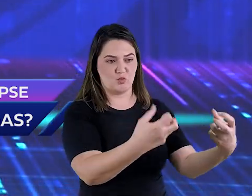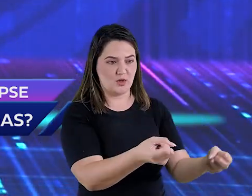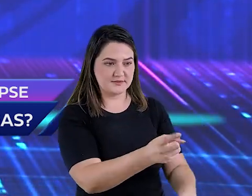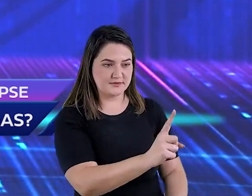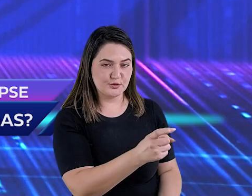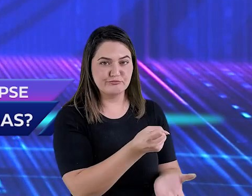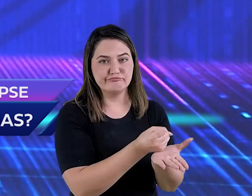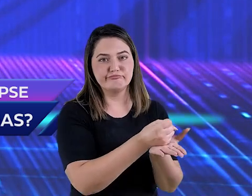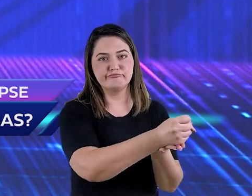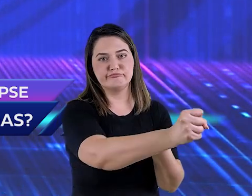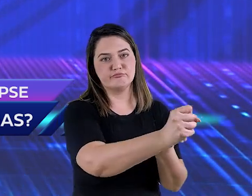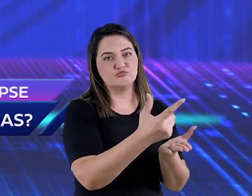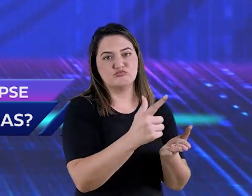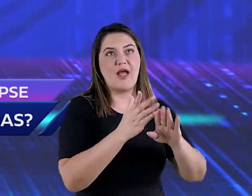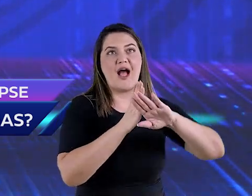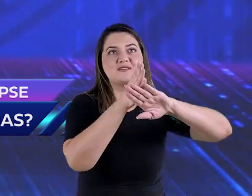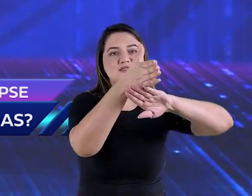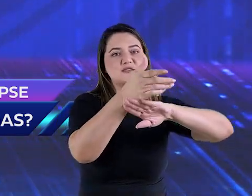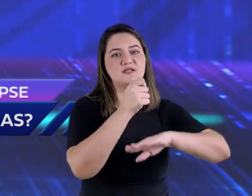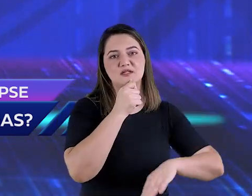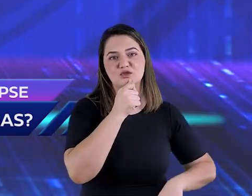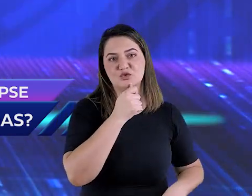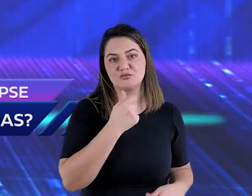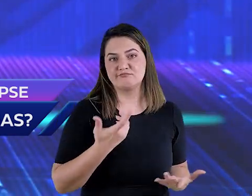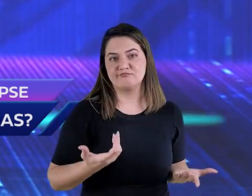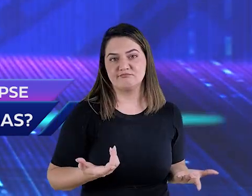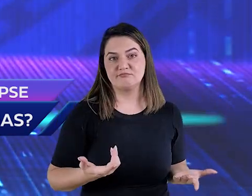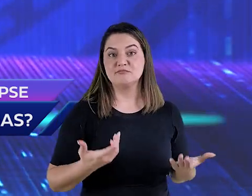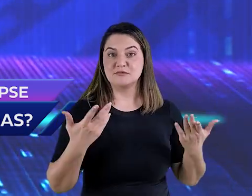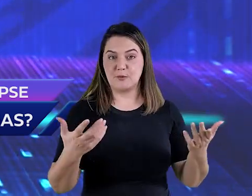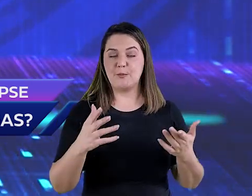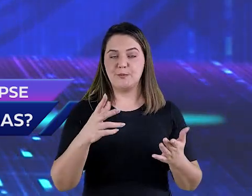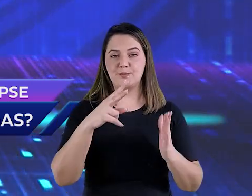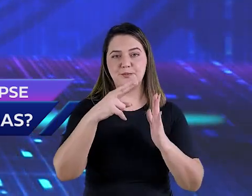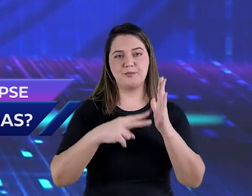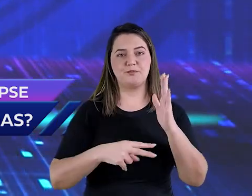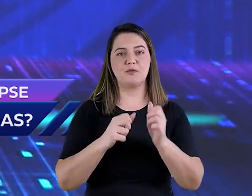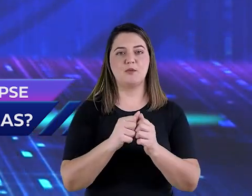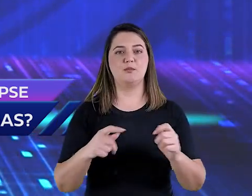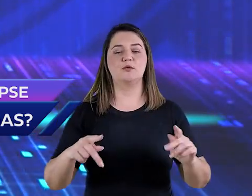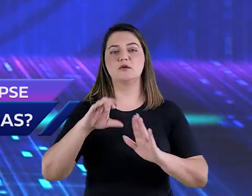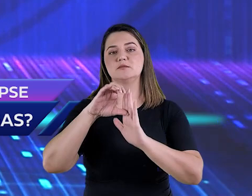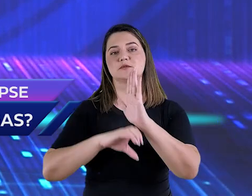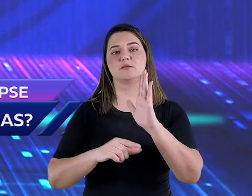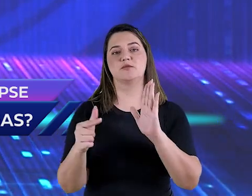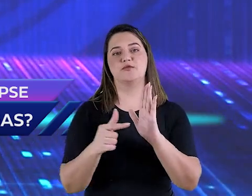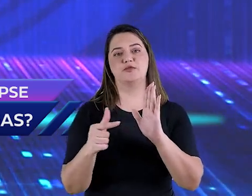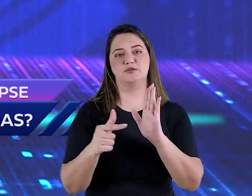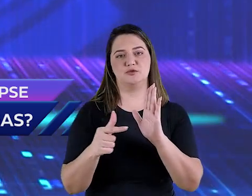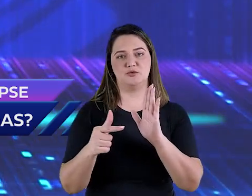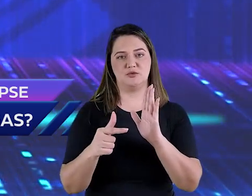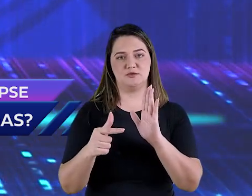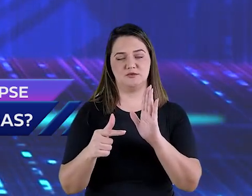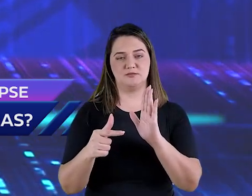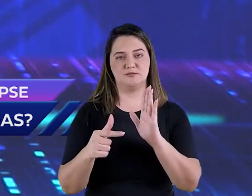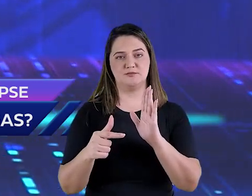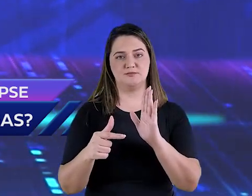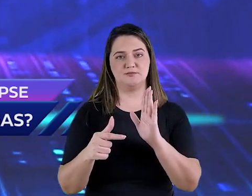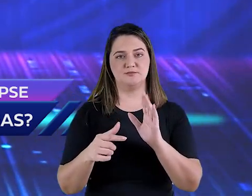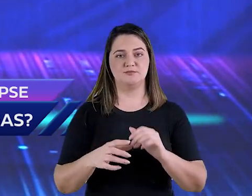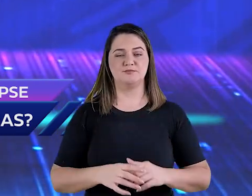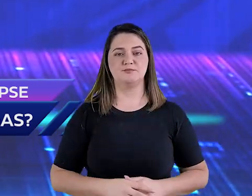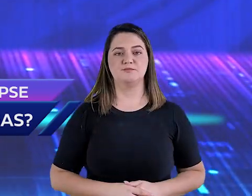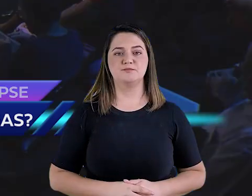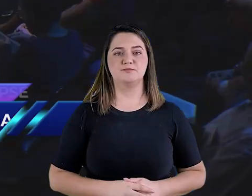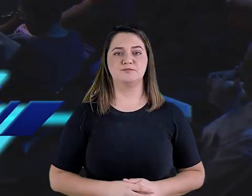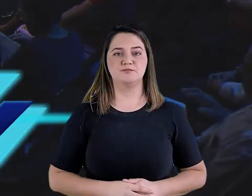trono da graça. E olha a situação descrita em Apocalipse capítulo 22. Vamos a Apocalipse